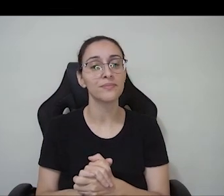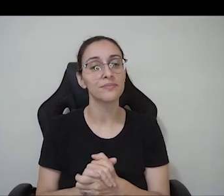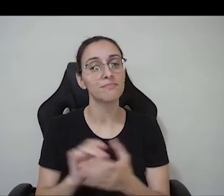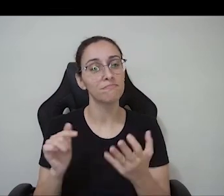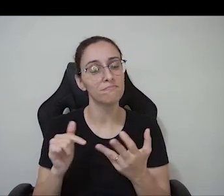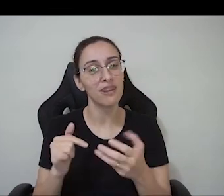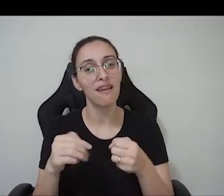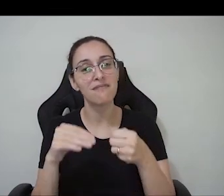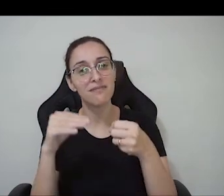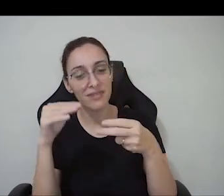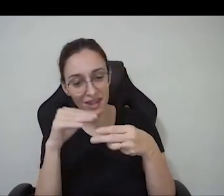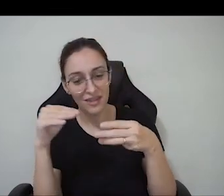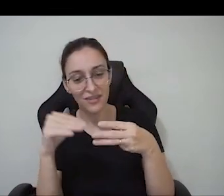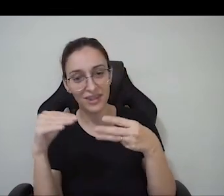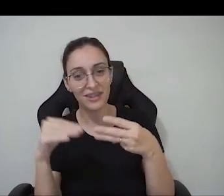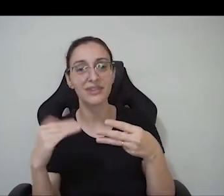níveis e tudo mais.